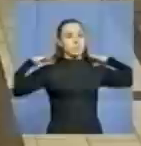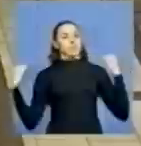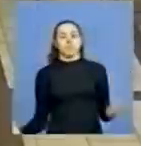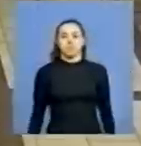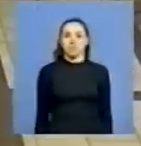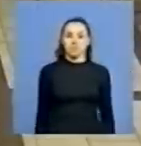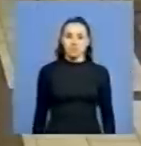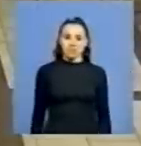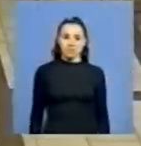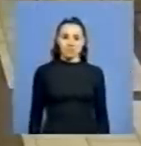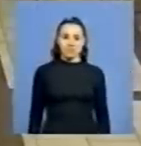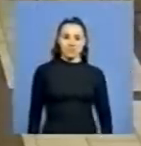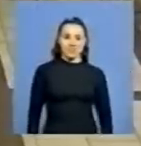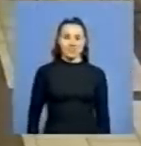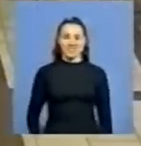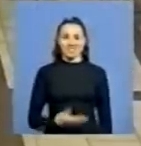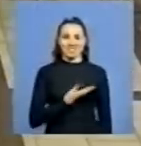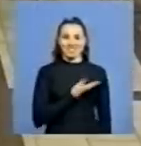Oremos.